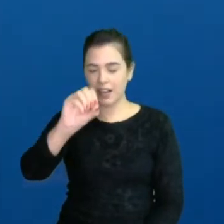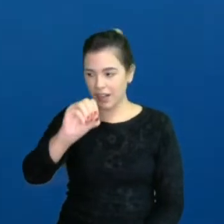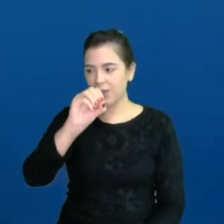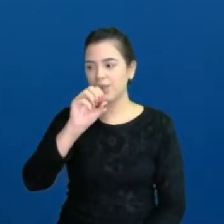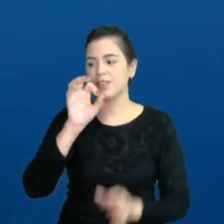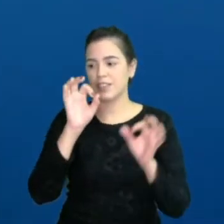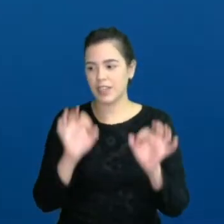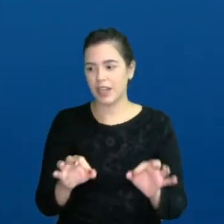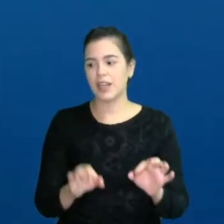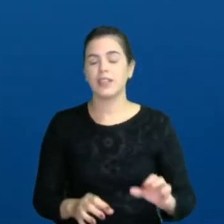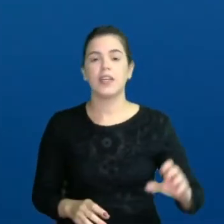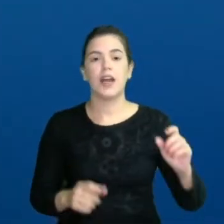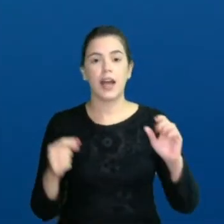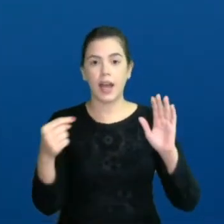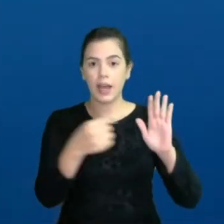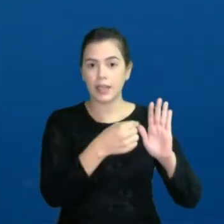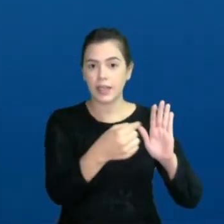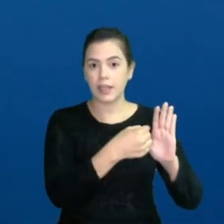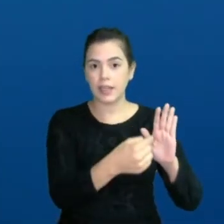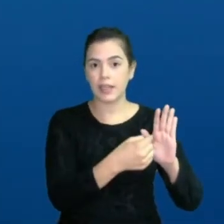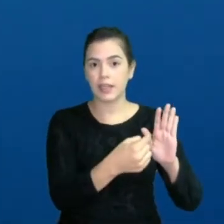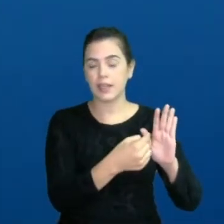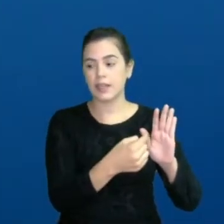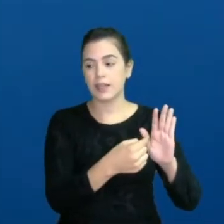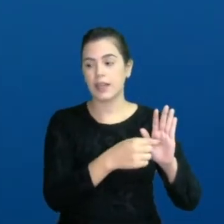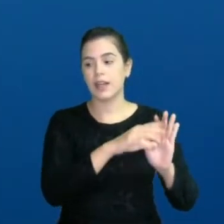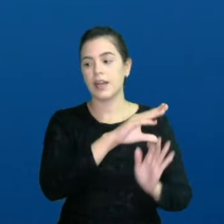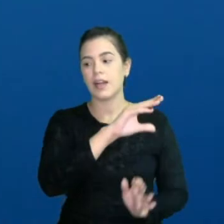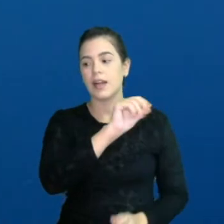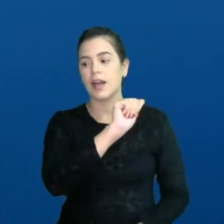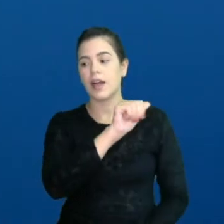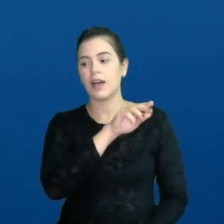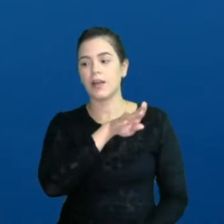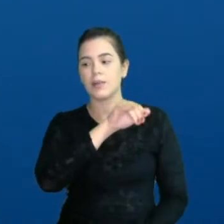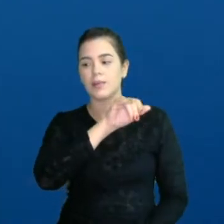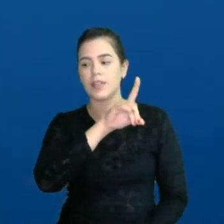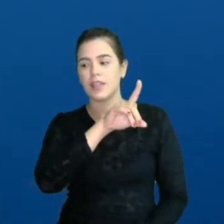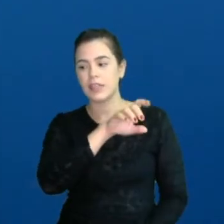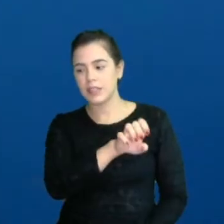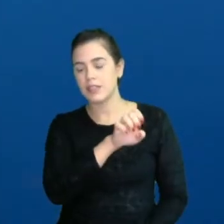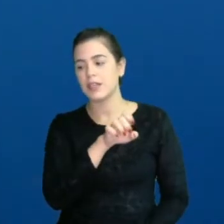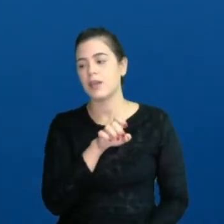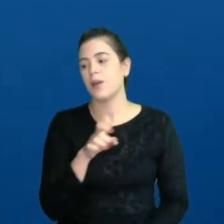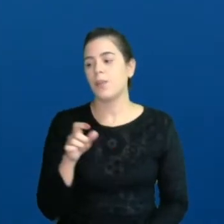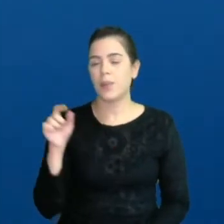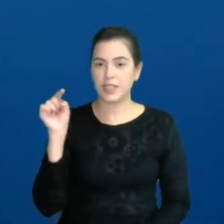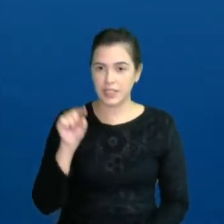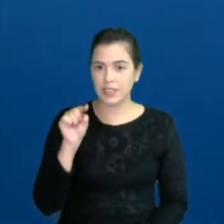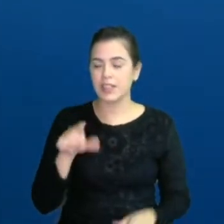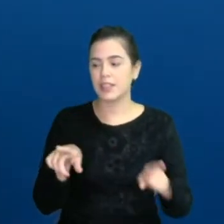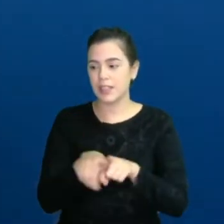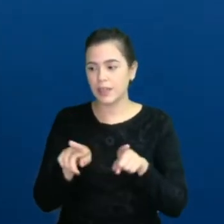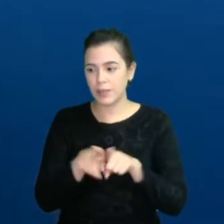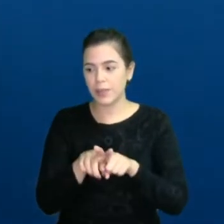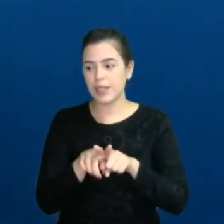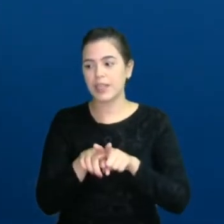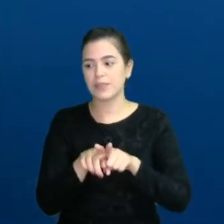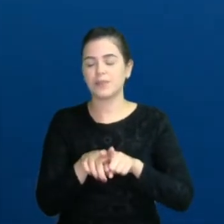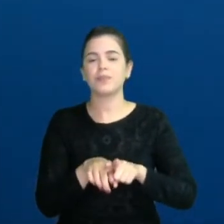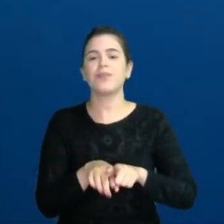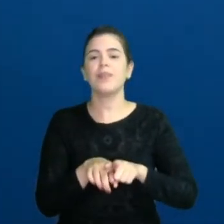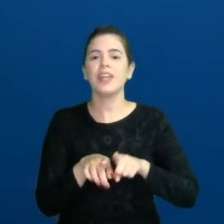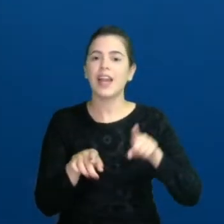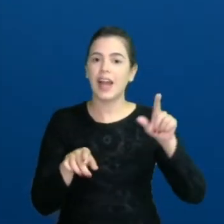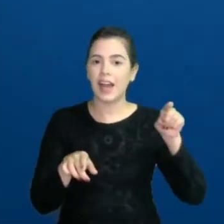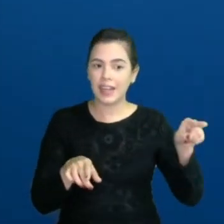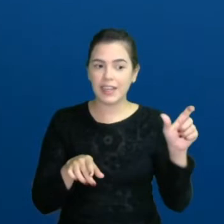porque tá virado para cá. Mas aqui eu também tenho um D, que tá virado para lá. Tia, por que a senhora está mostrando